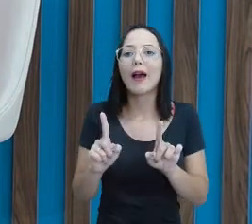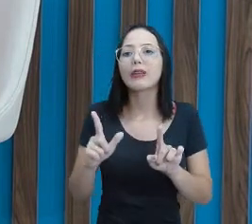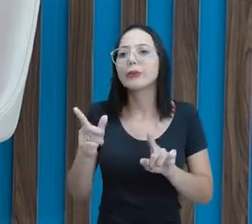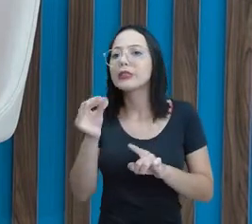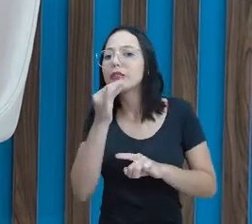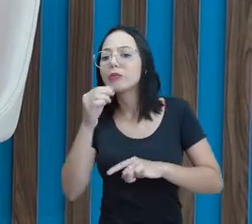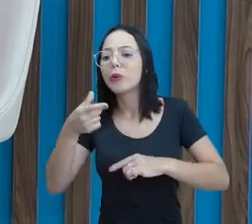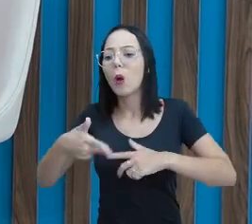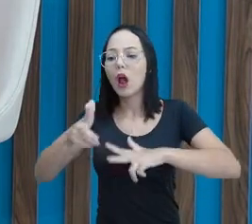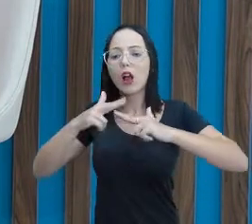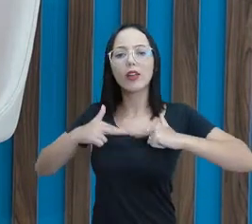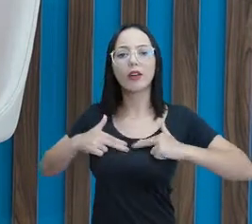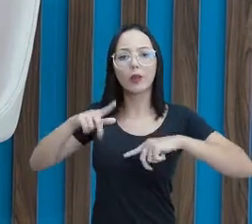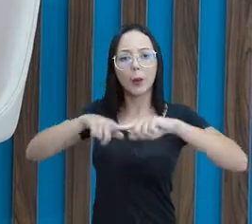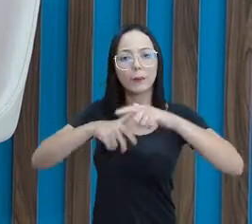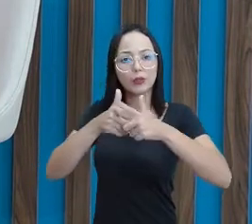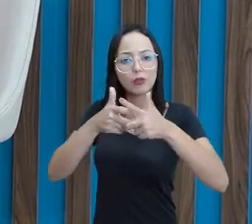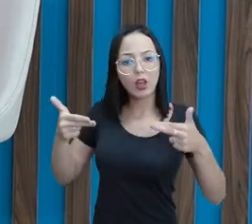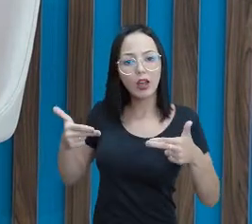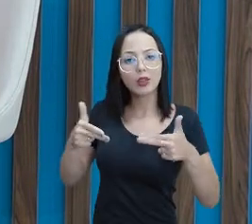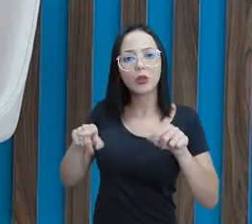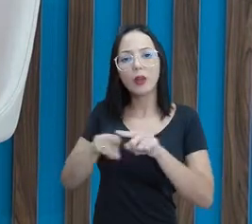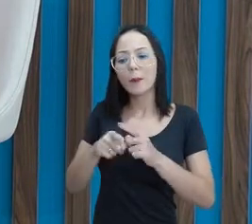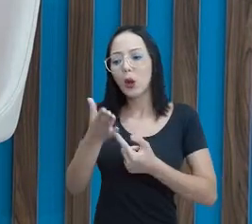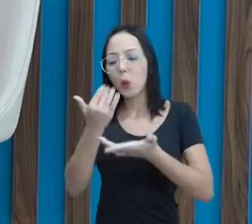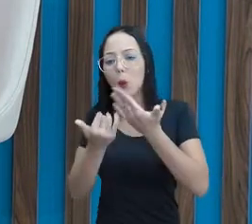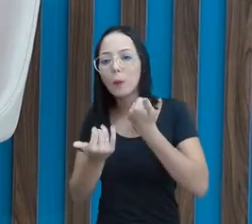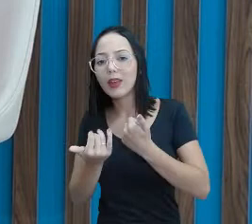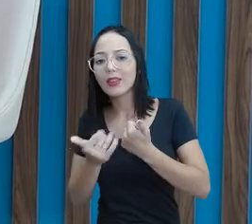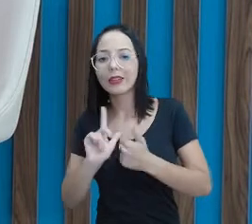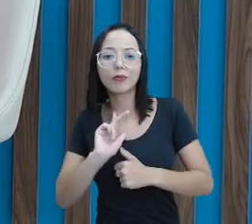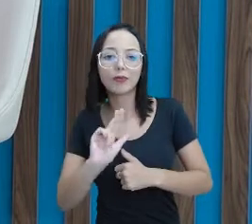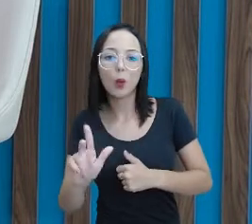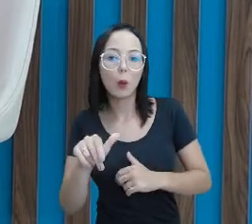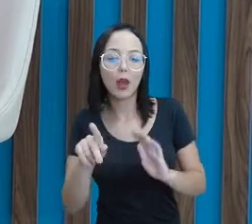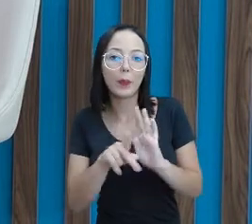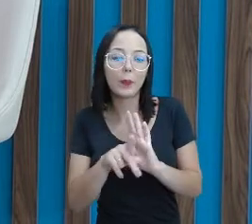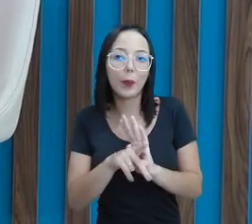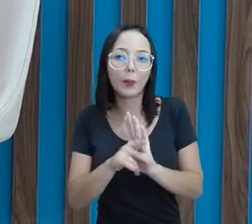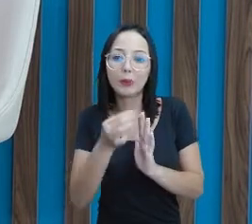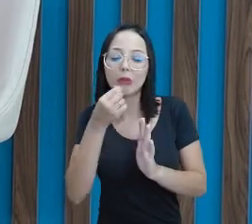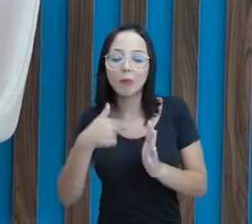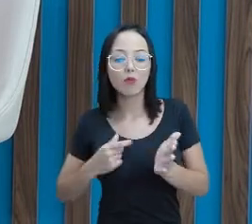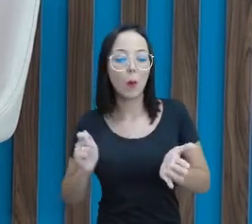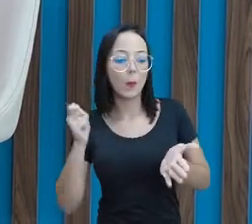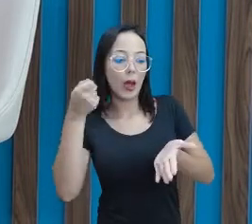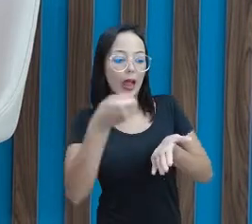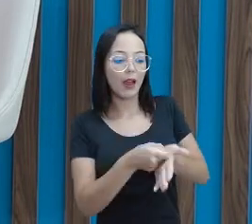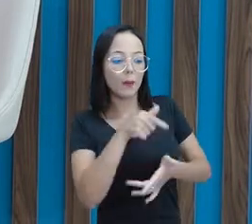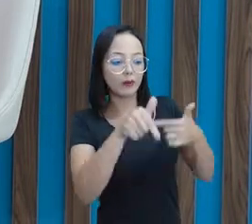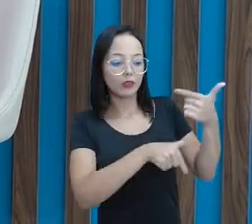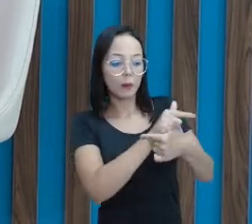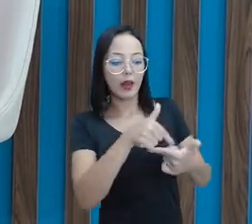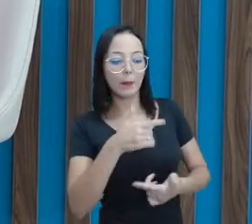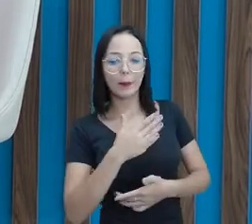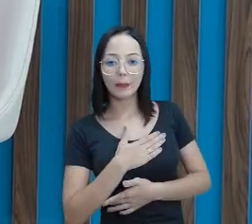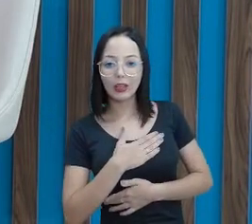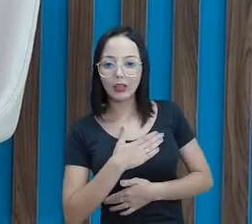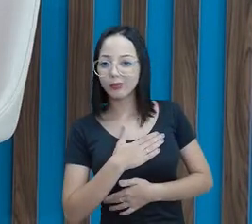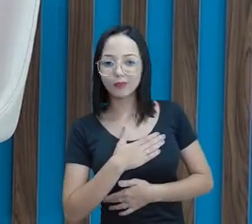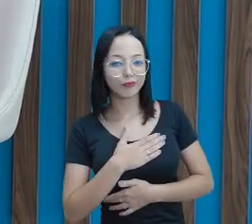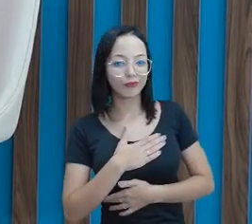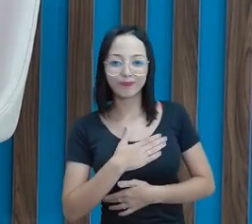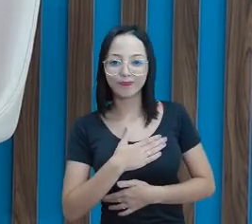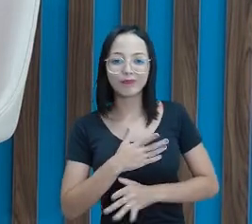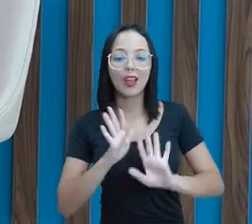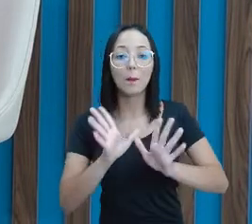objeto em troca de alimentos, em troca de comida. Não era uma questão de vou lhe pagar para você trabalhar para mim. Aí vem essa questão